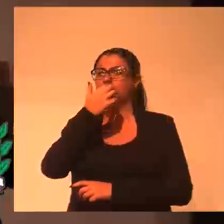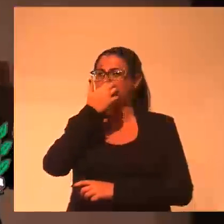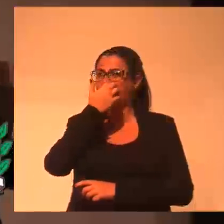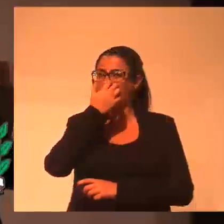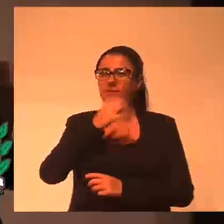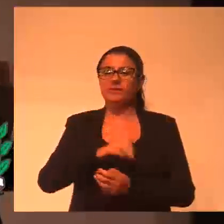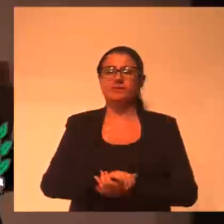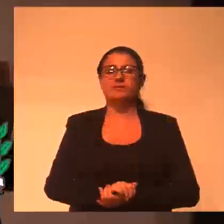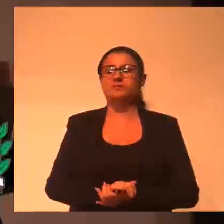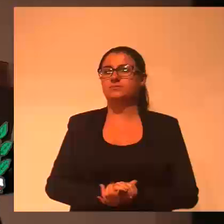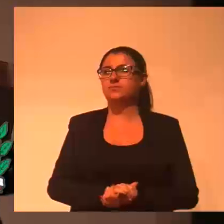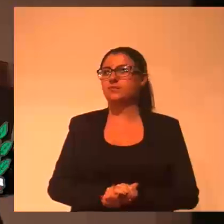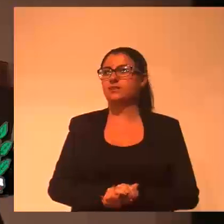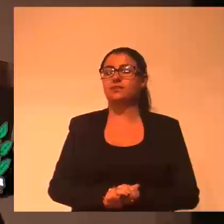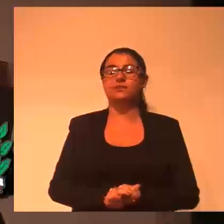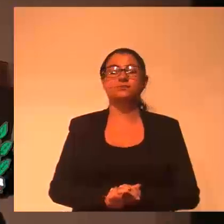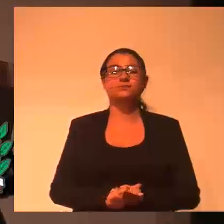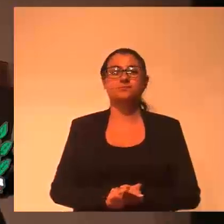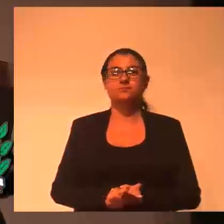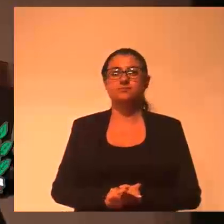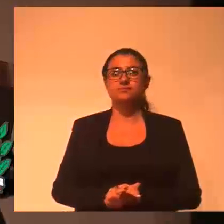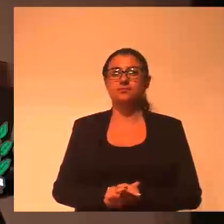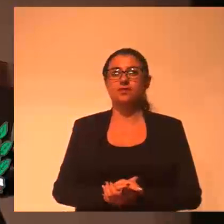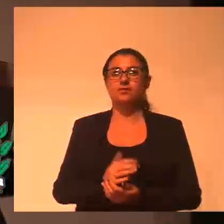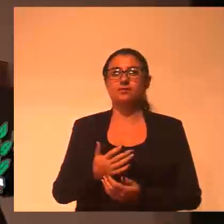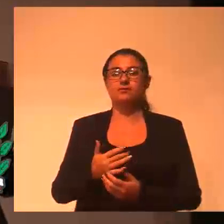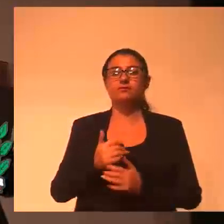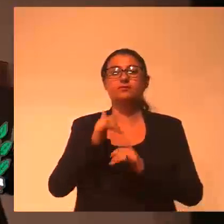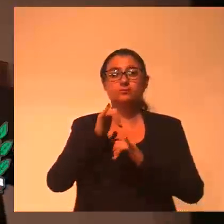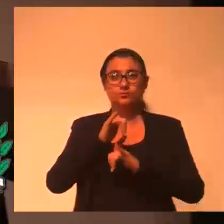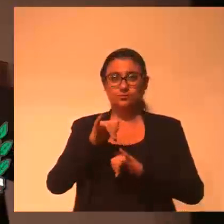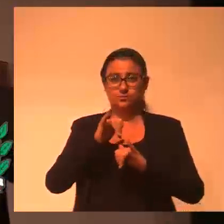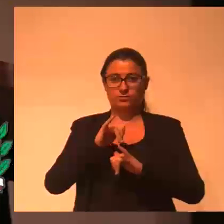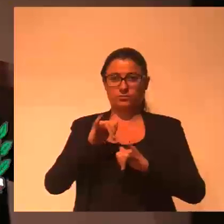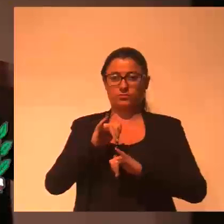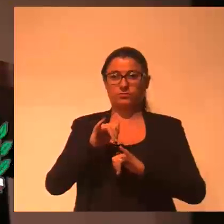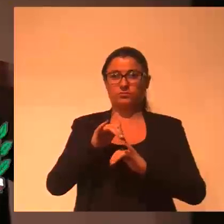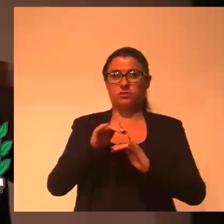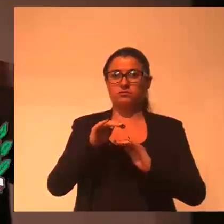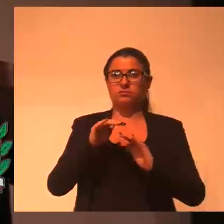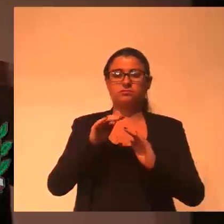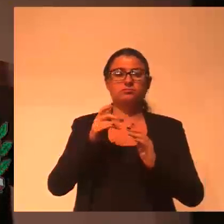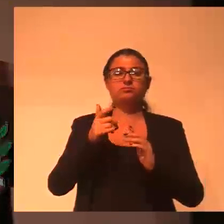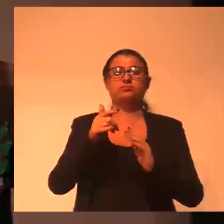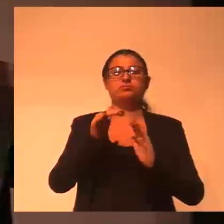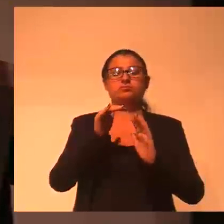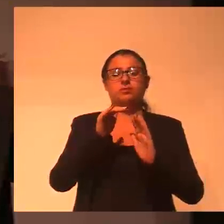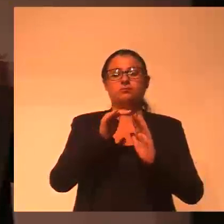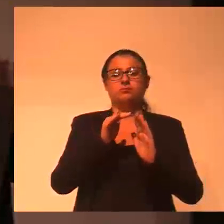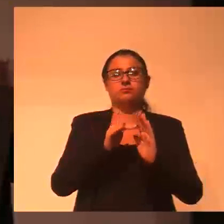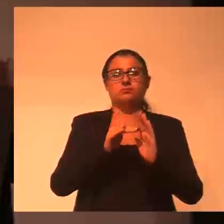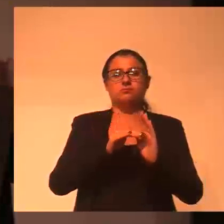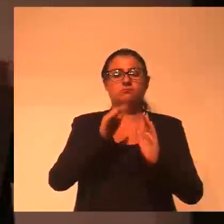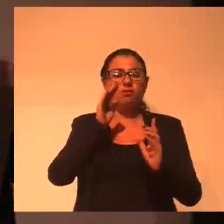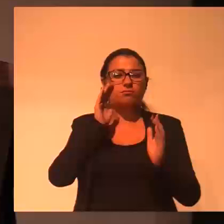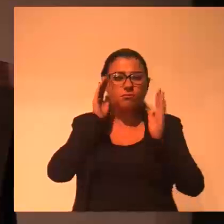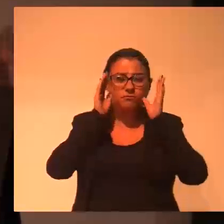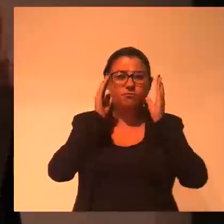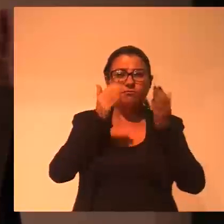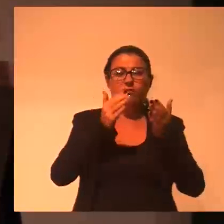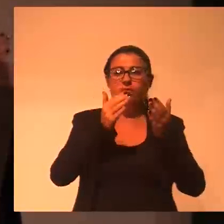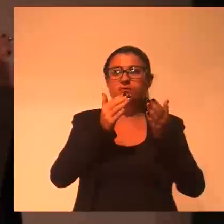Recurso de multa. Bom, vim fazer mais um comunicado, não tenho nenhuma pauta específica para estar falando hoje, sobre a